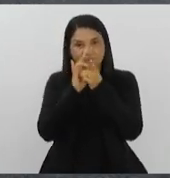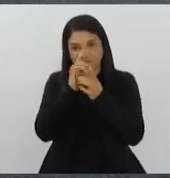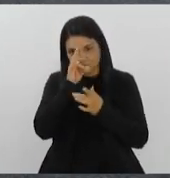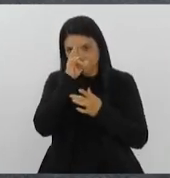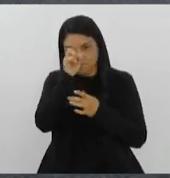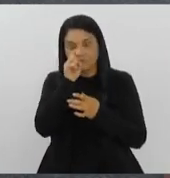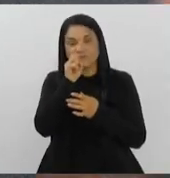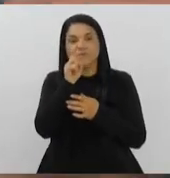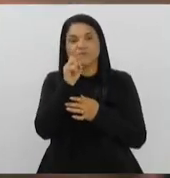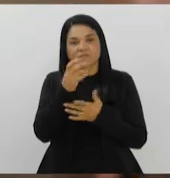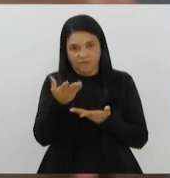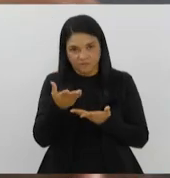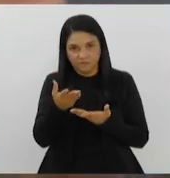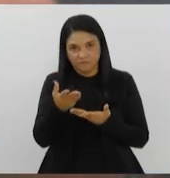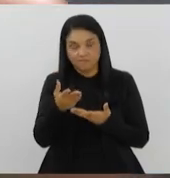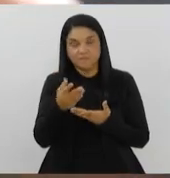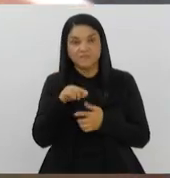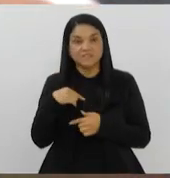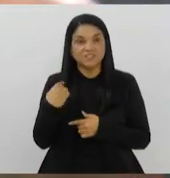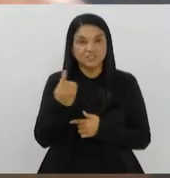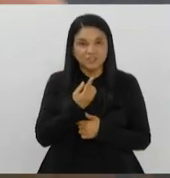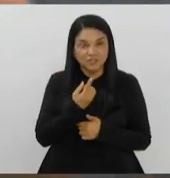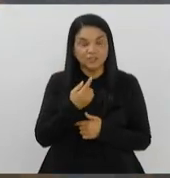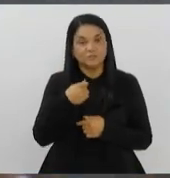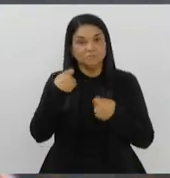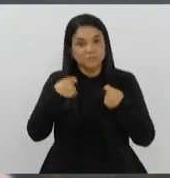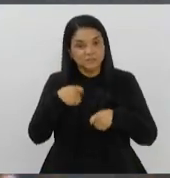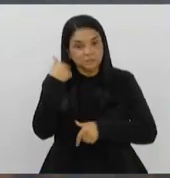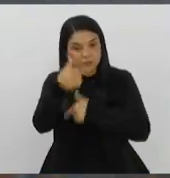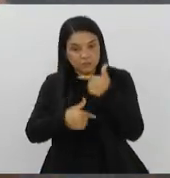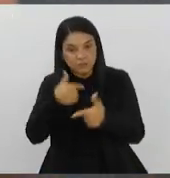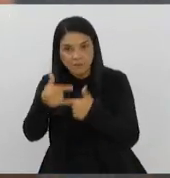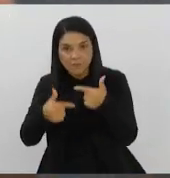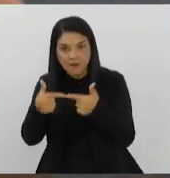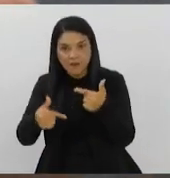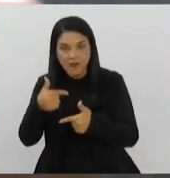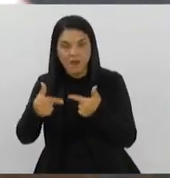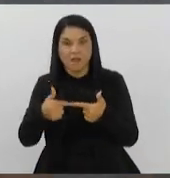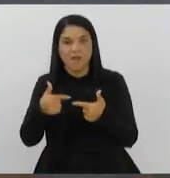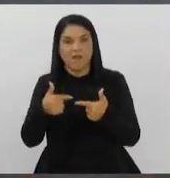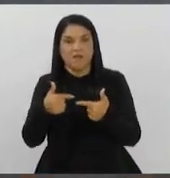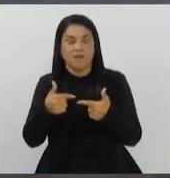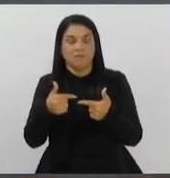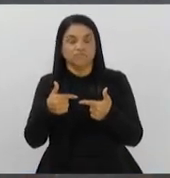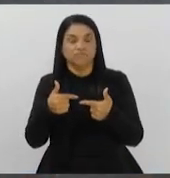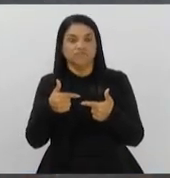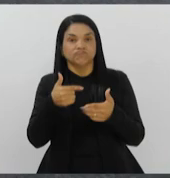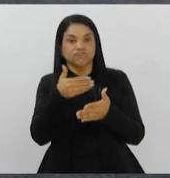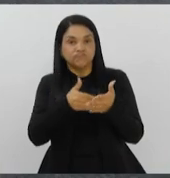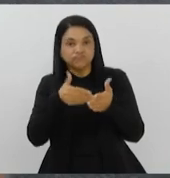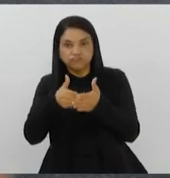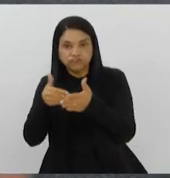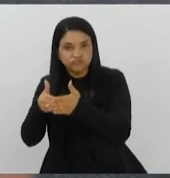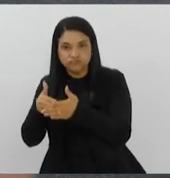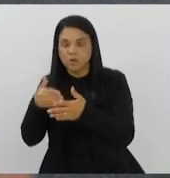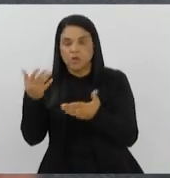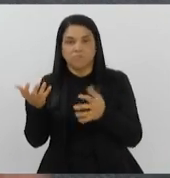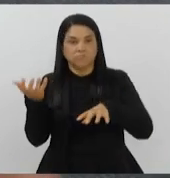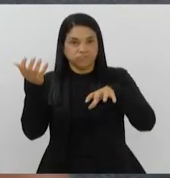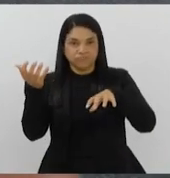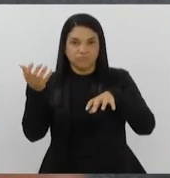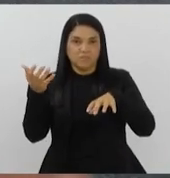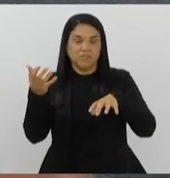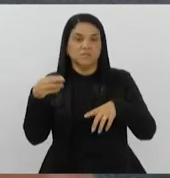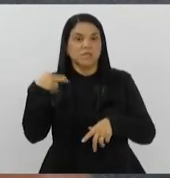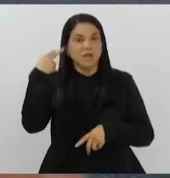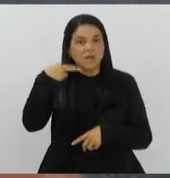inteiro. Se a gente não está pretendendo legislar competência do Congresso Nacional nem de Câmara de Vereadores, a